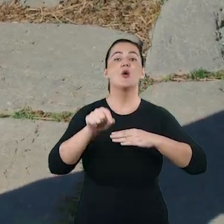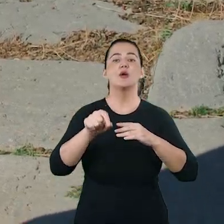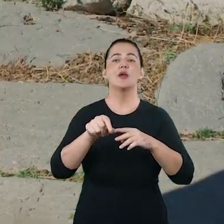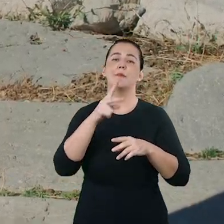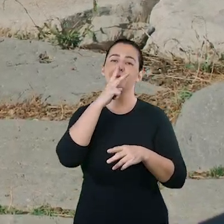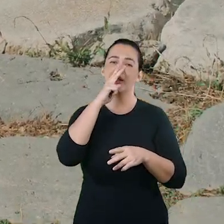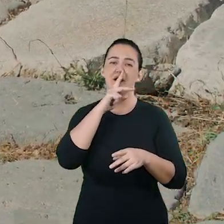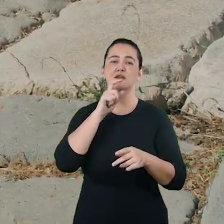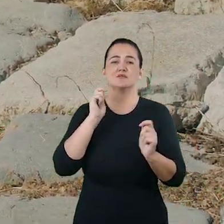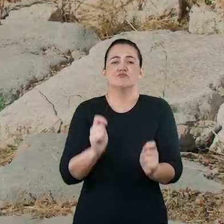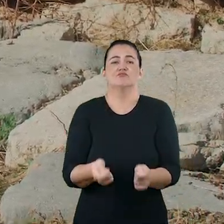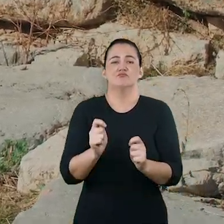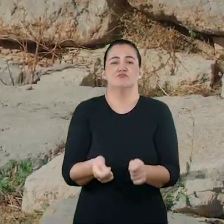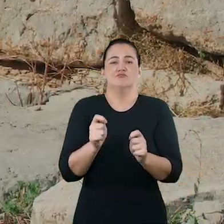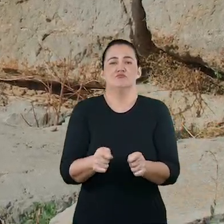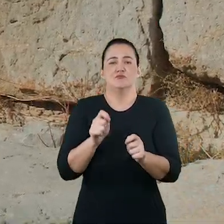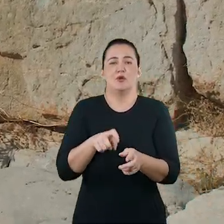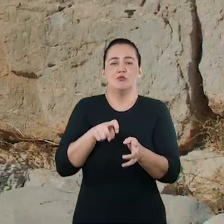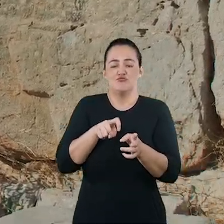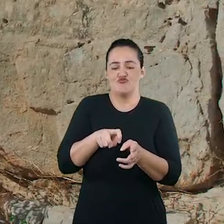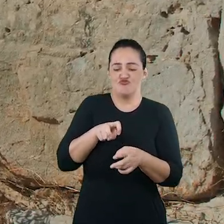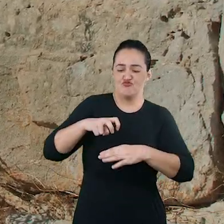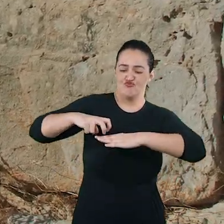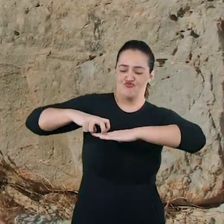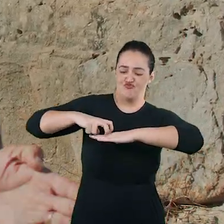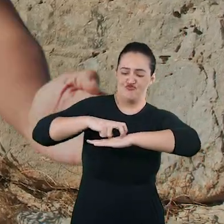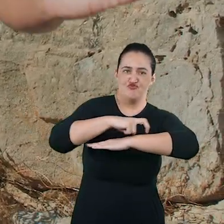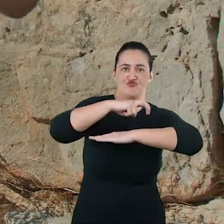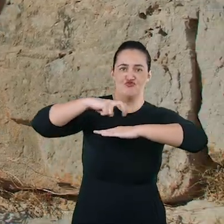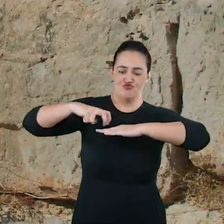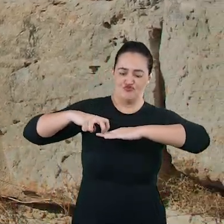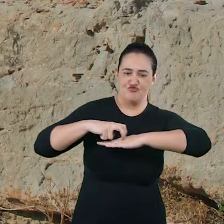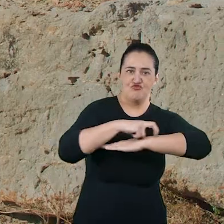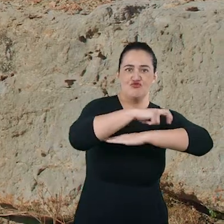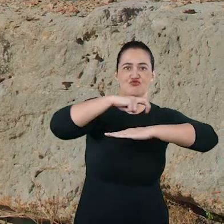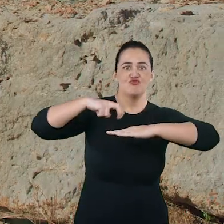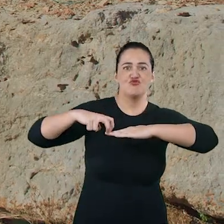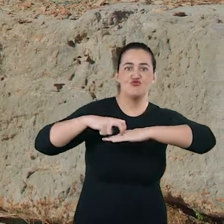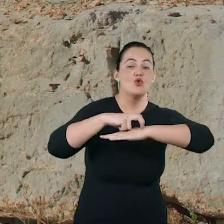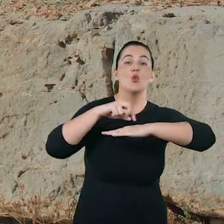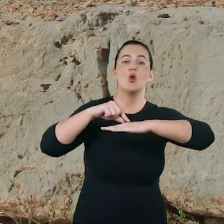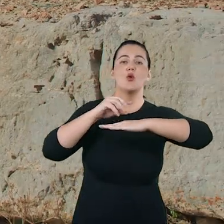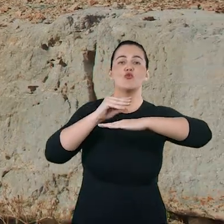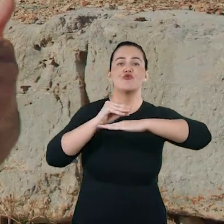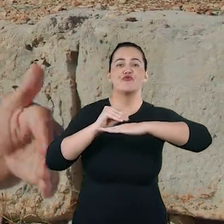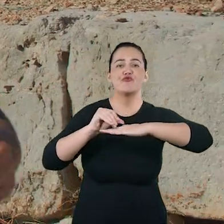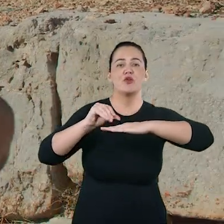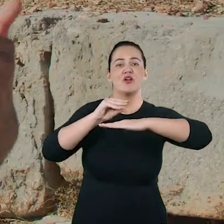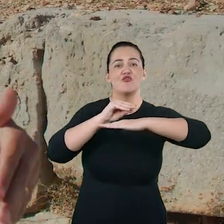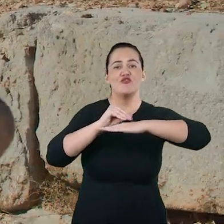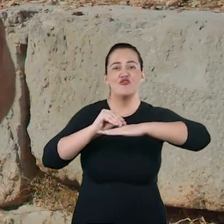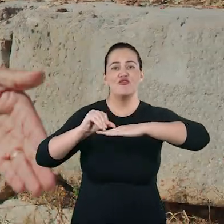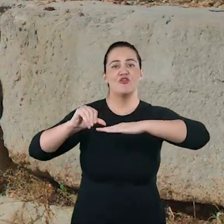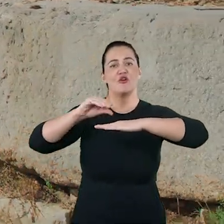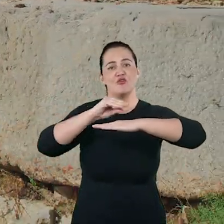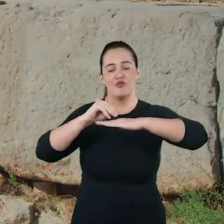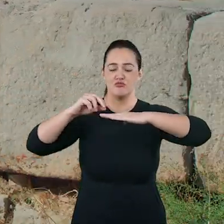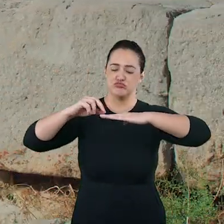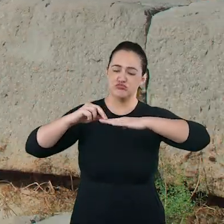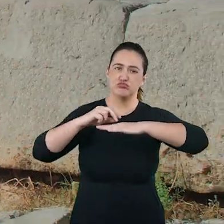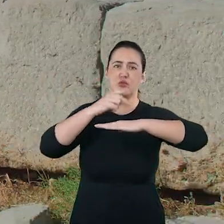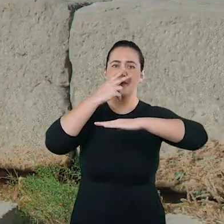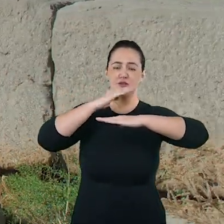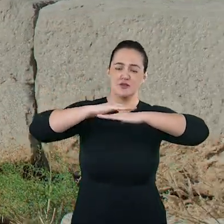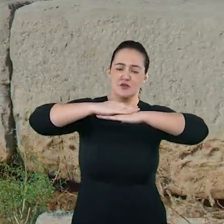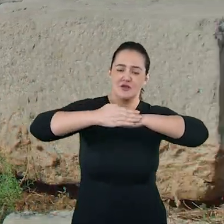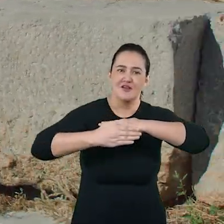que iam passando aqui e sempre deixando a pedra ainda mais funda. Ou seja, durante muitos e muitos anos, isso